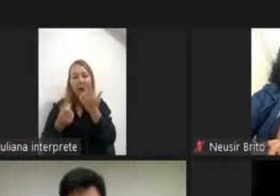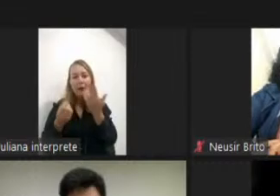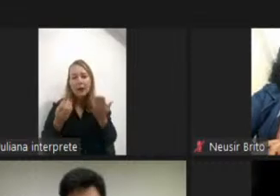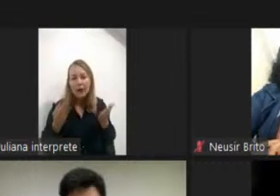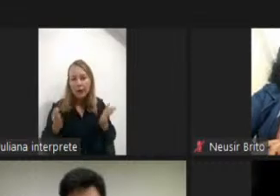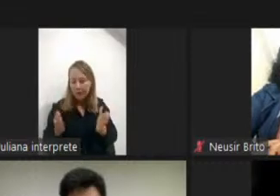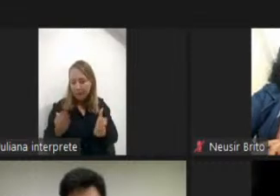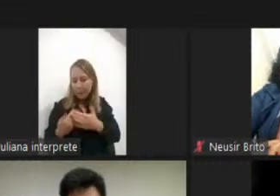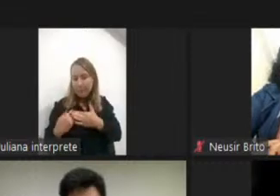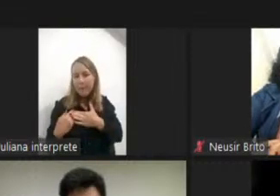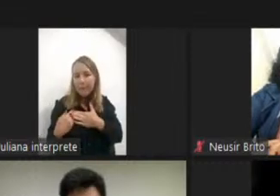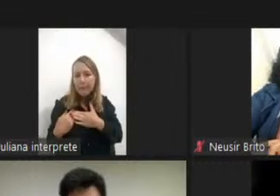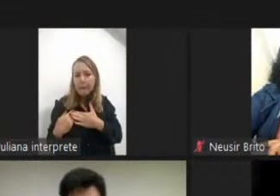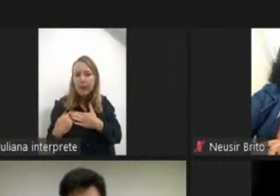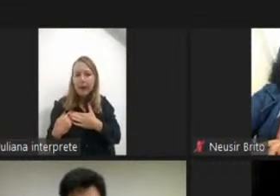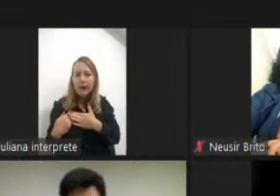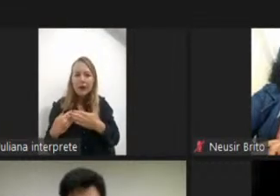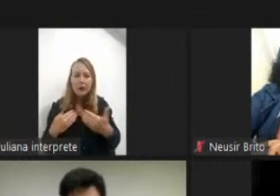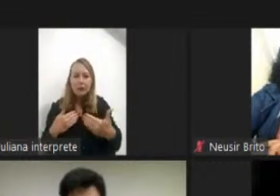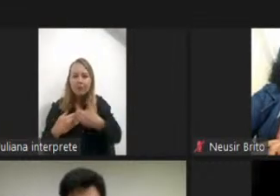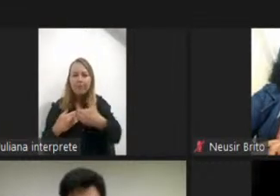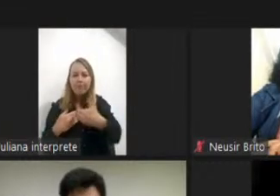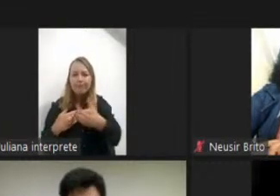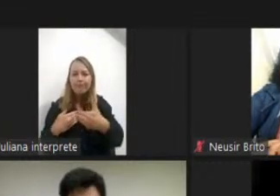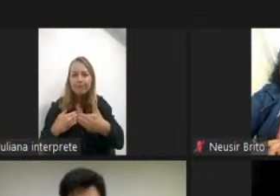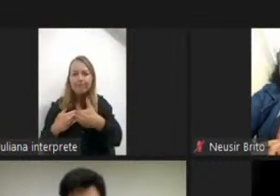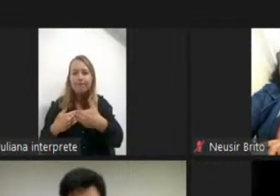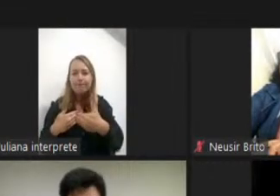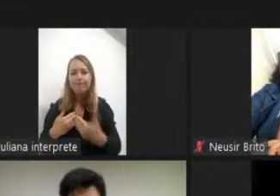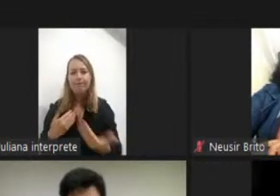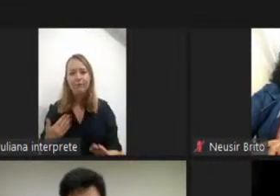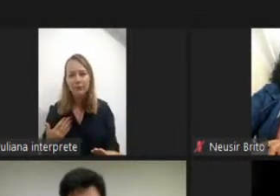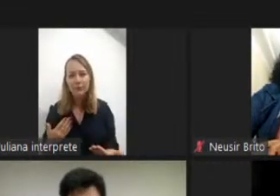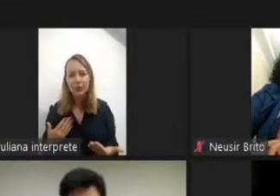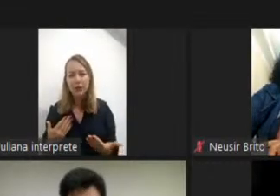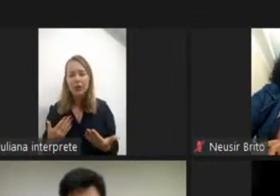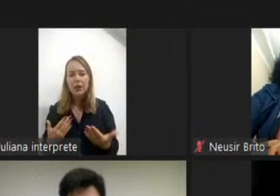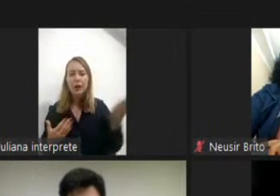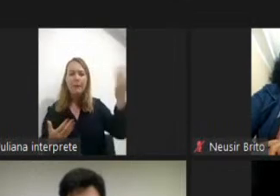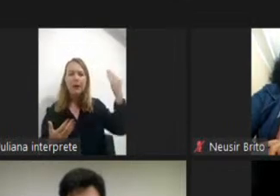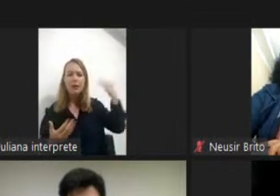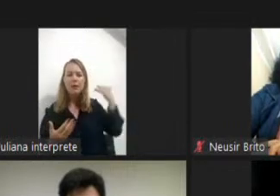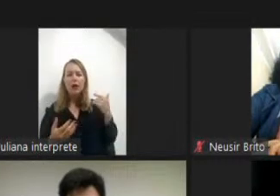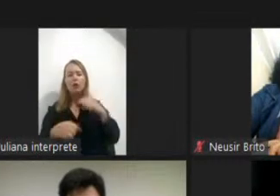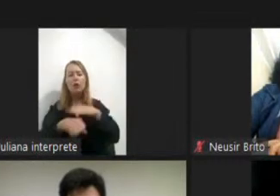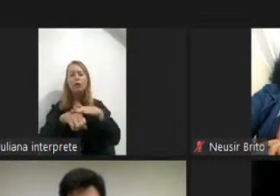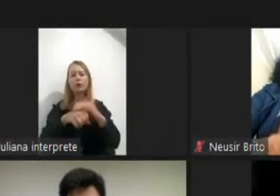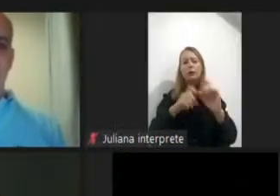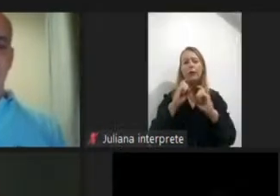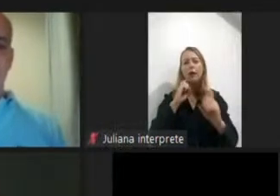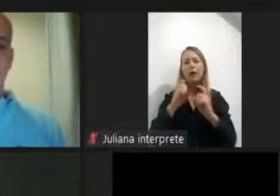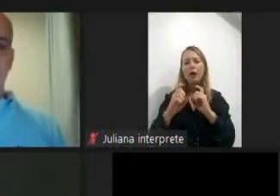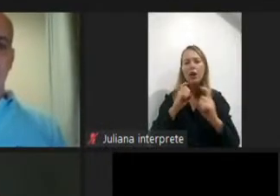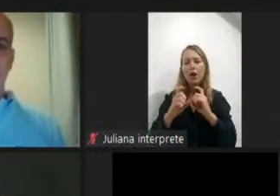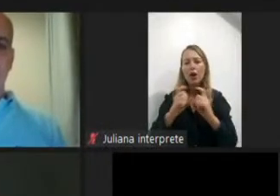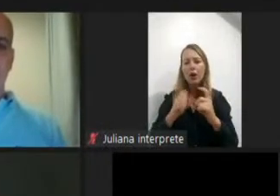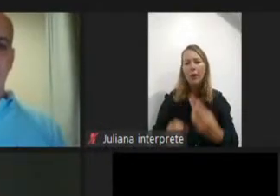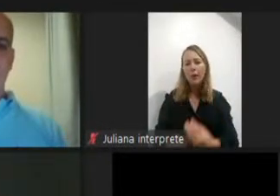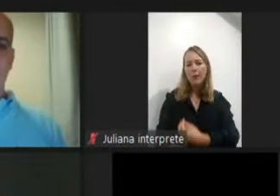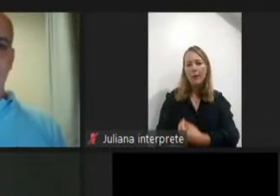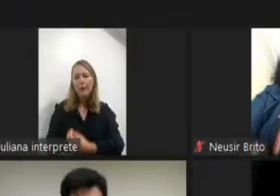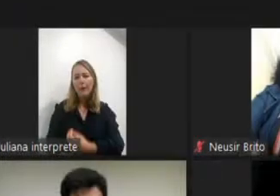se tornando inacessíveis. Outro dia, falando em uma reunião onde estava presente o vereador